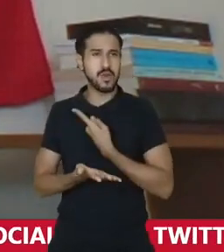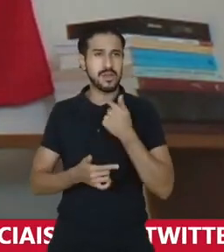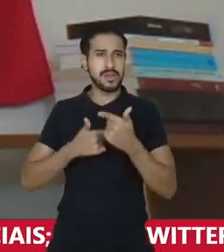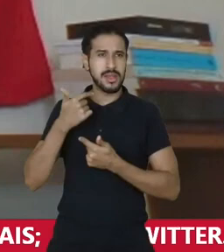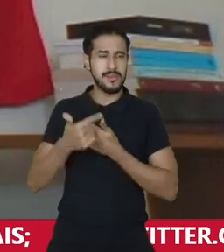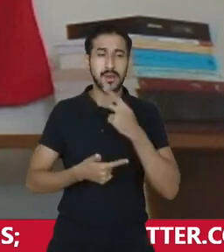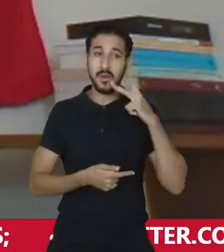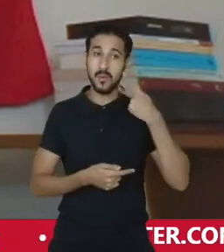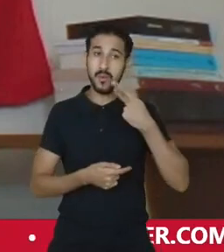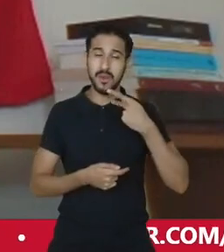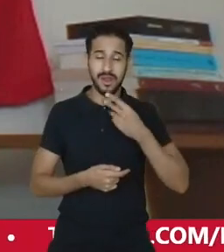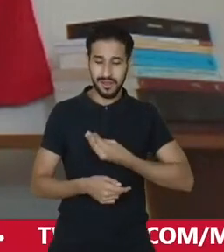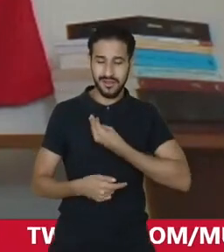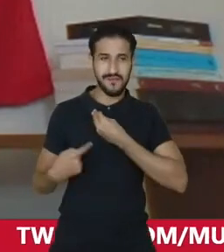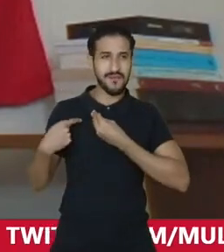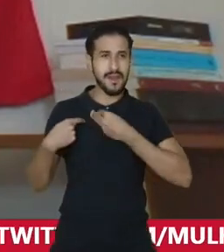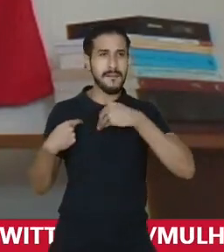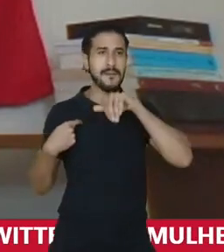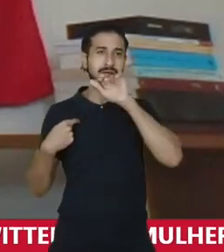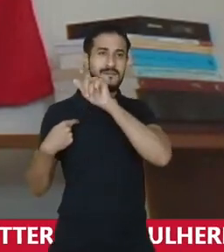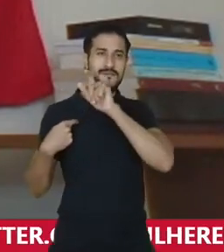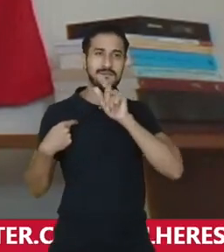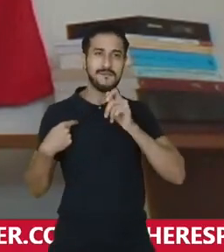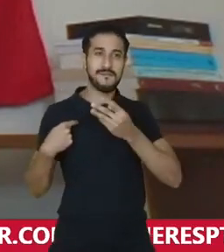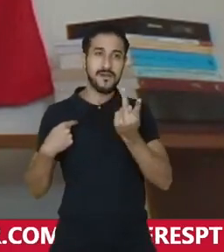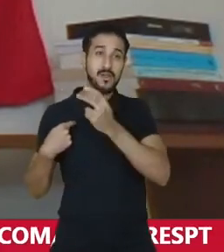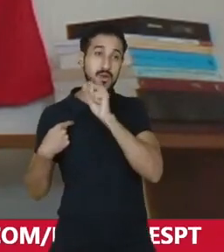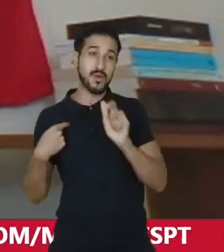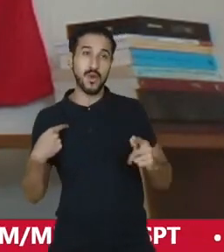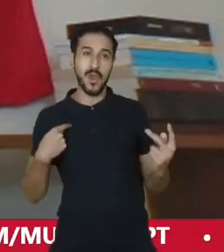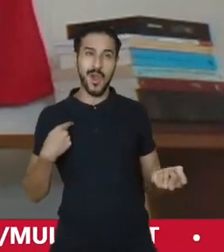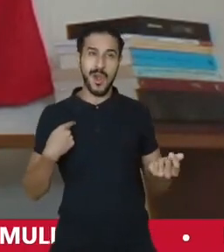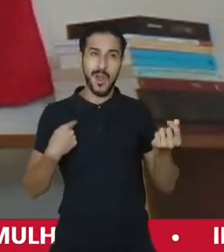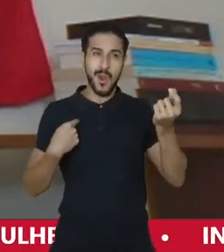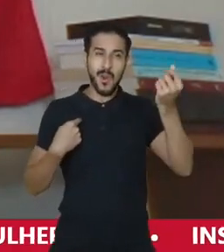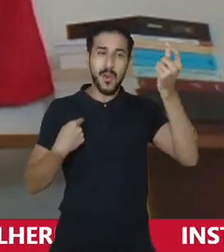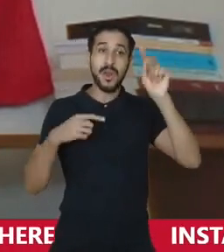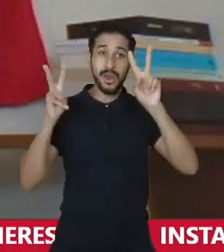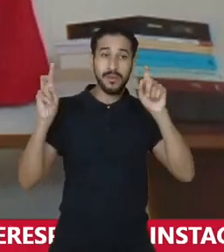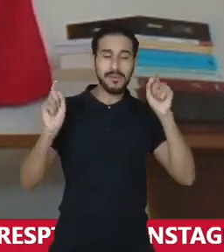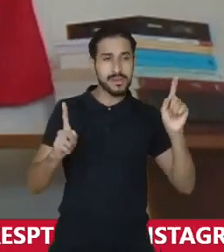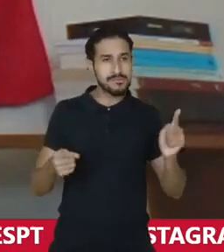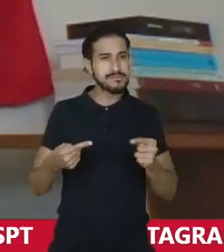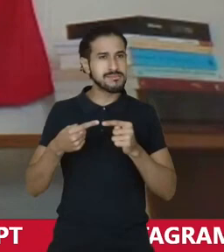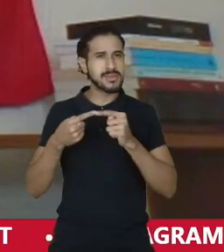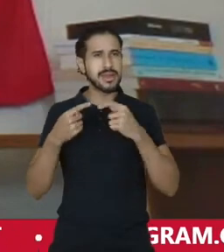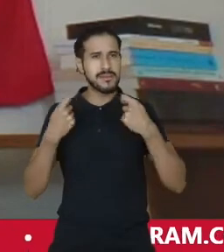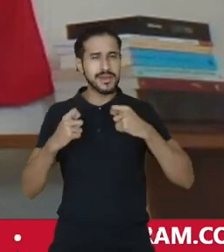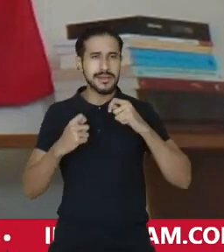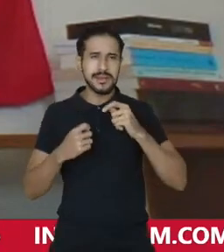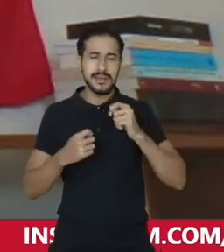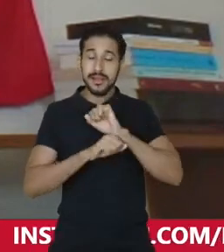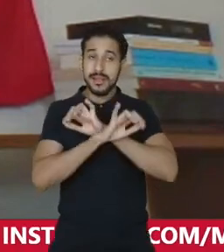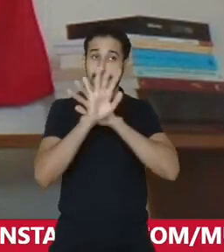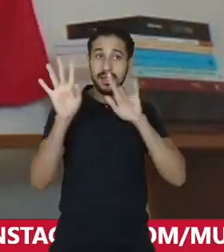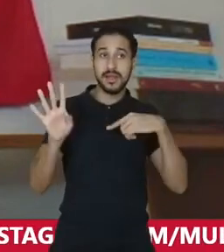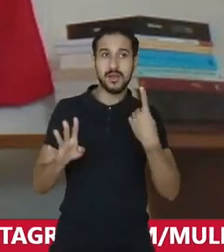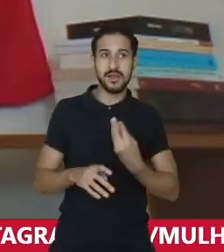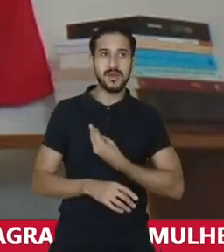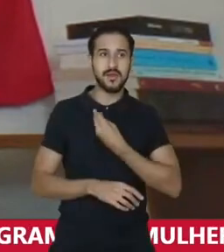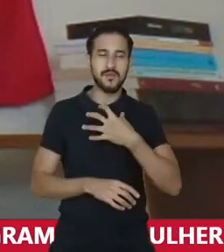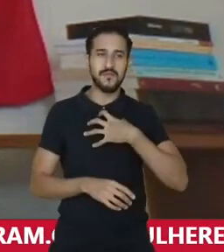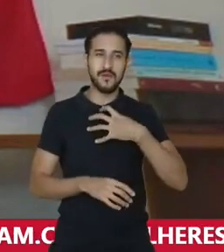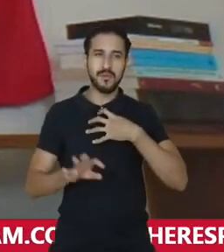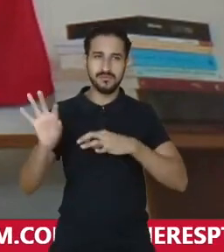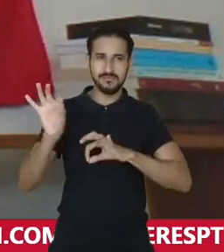prática política que a vida vale mais que o lucro. E isso precisa estar refletido, precisa ser transparente na nossa forma de